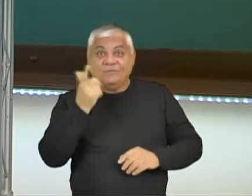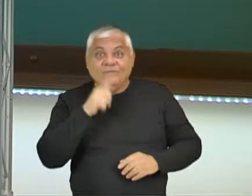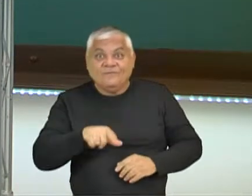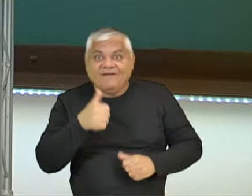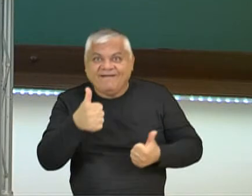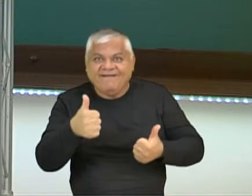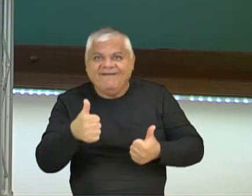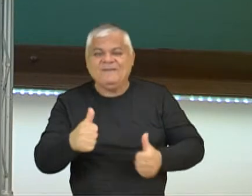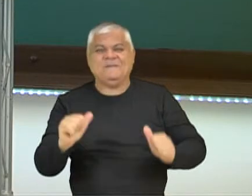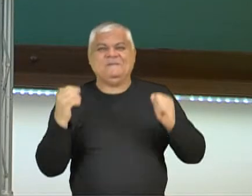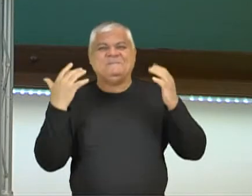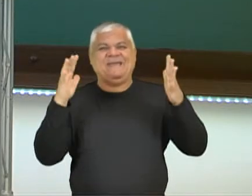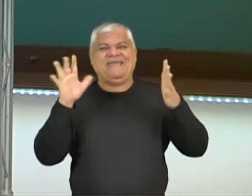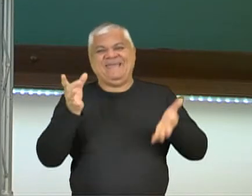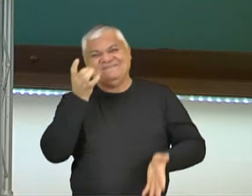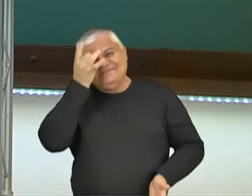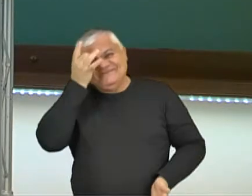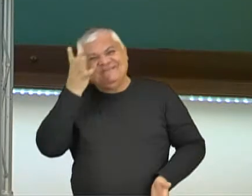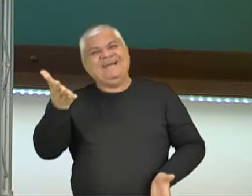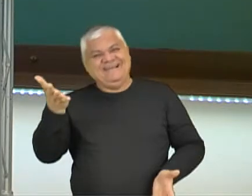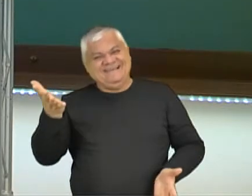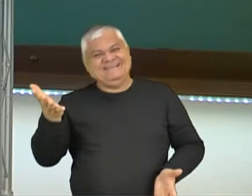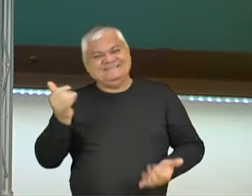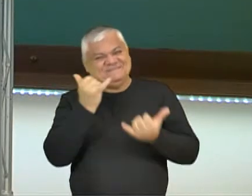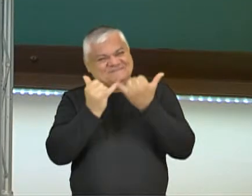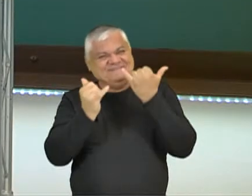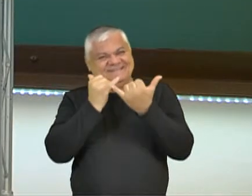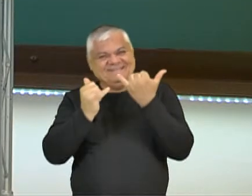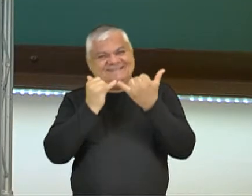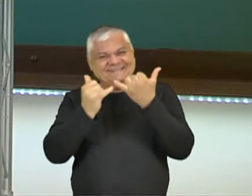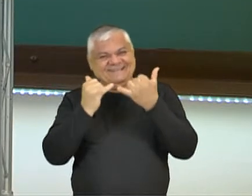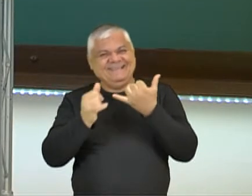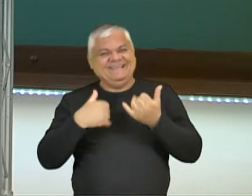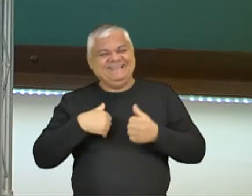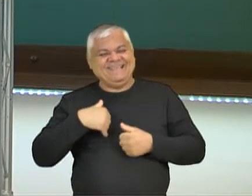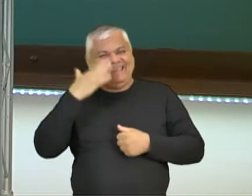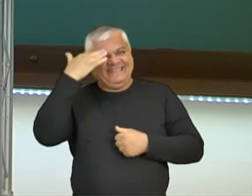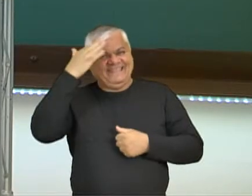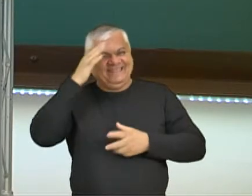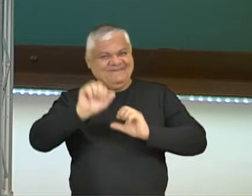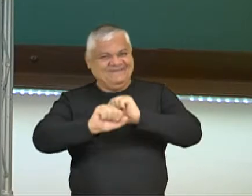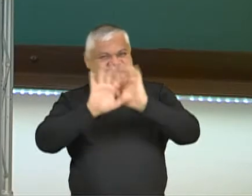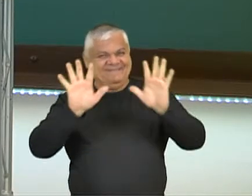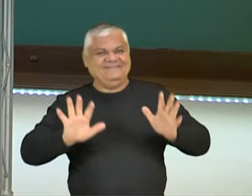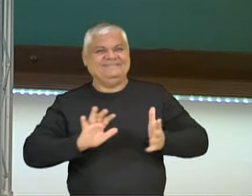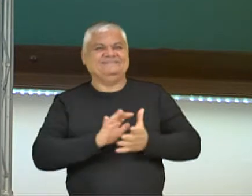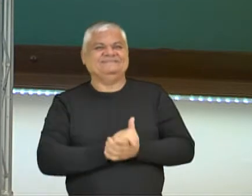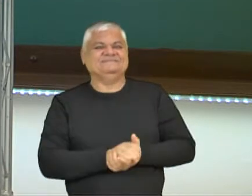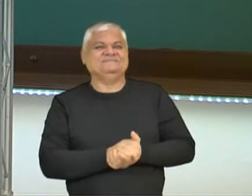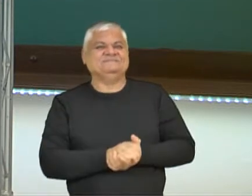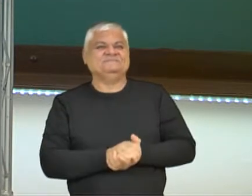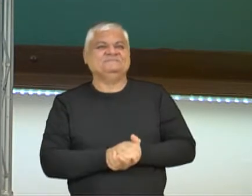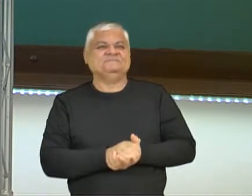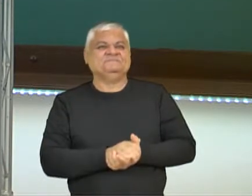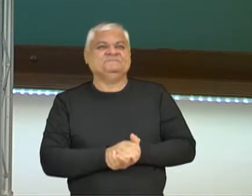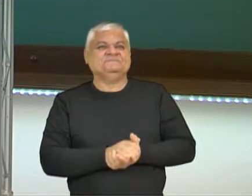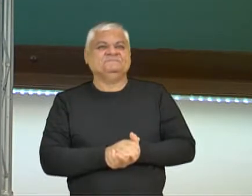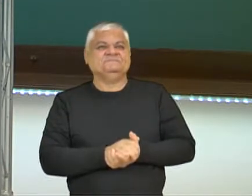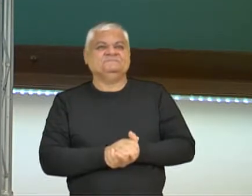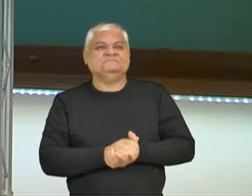Foi? Ah, essa ficou fácil, né? Parecida com a anterior. Então, já deu para ter uma noção de como fazer. Então, beleza.